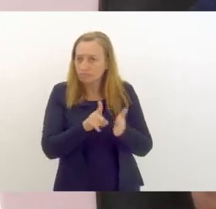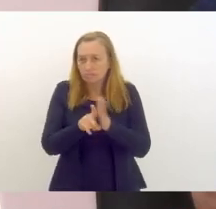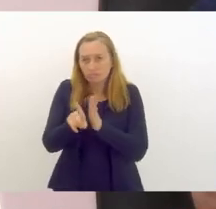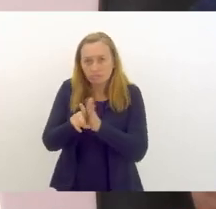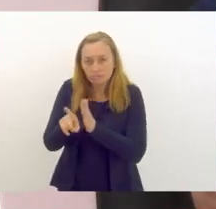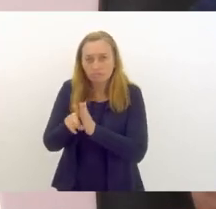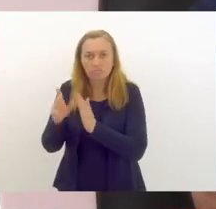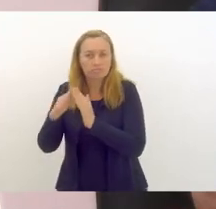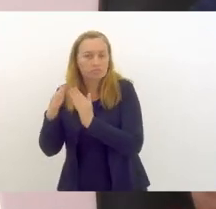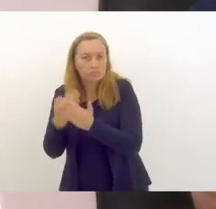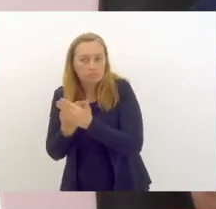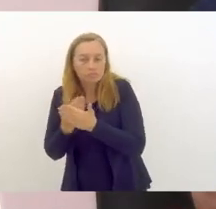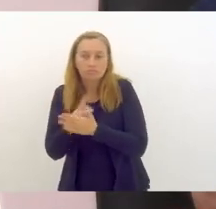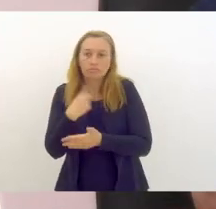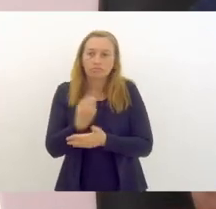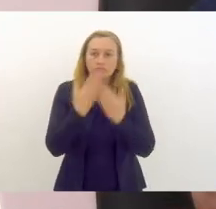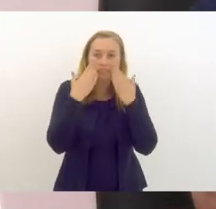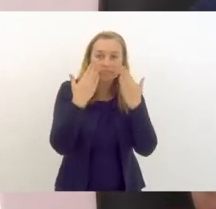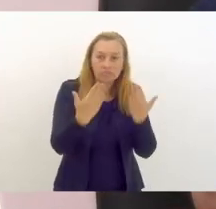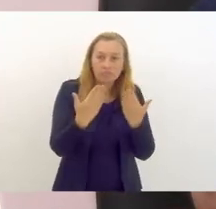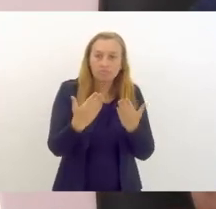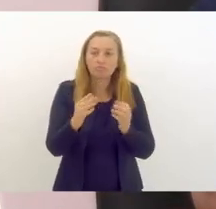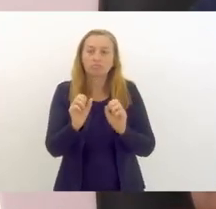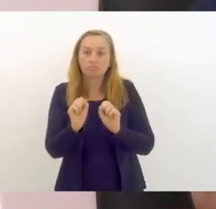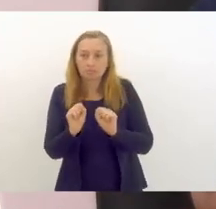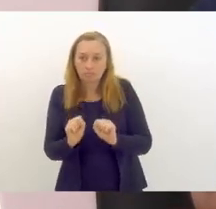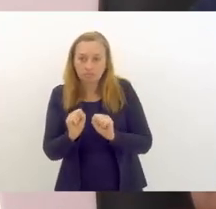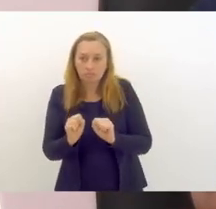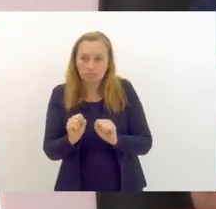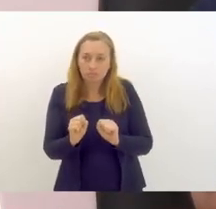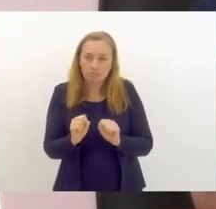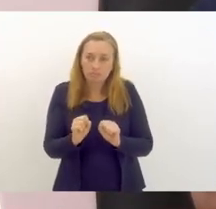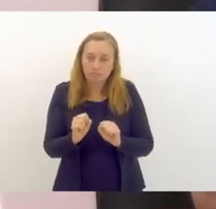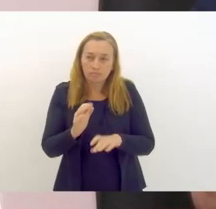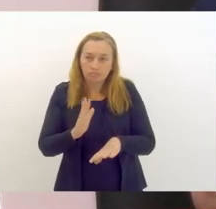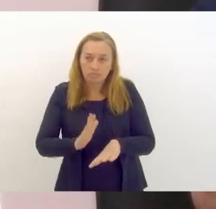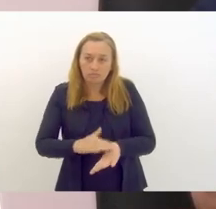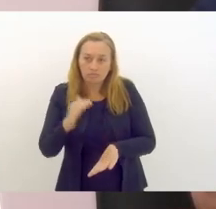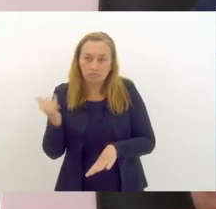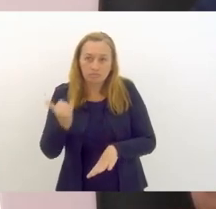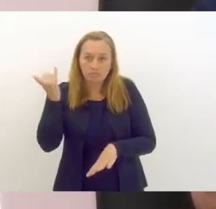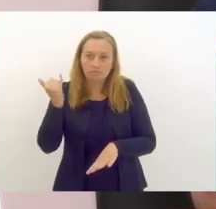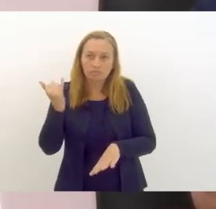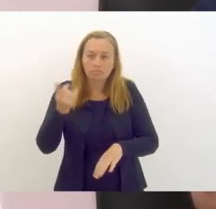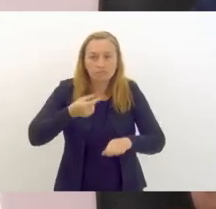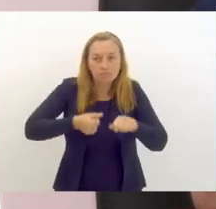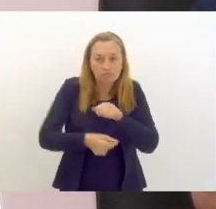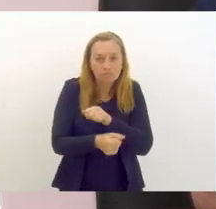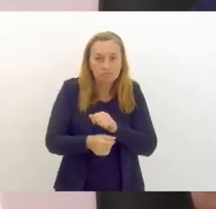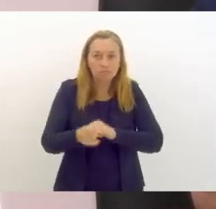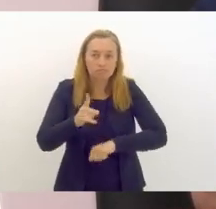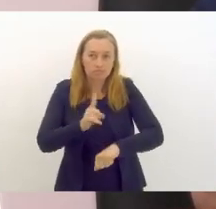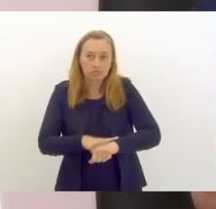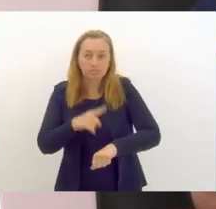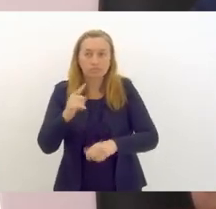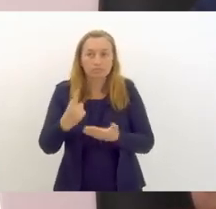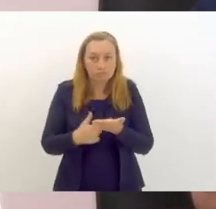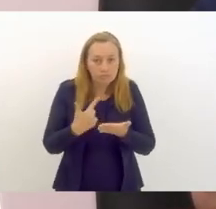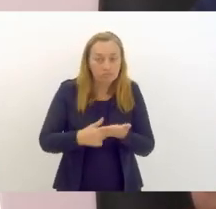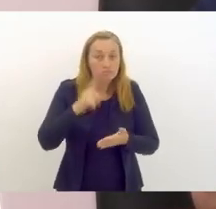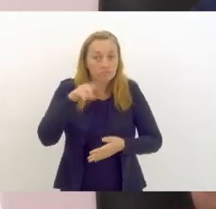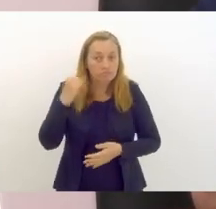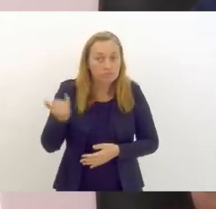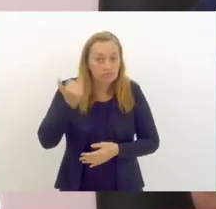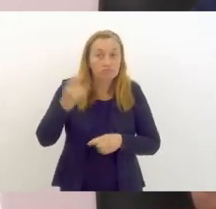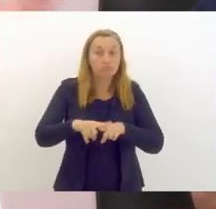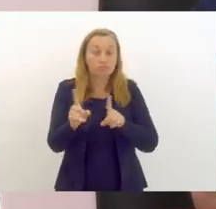da escola para que nós apresentássemos o que talvez fosse mais prioritário nesse momento investir? Livros são importantes e sempre